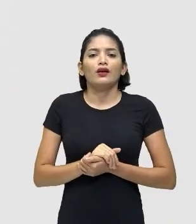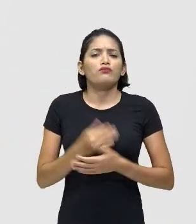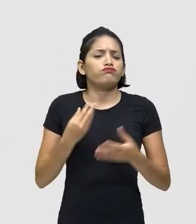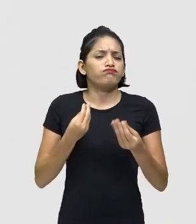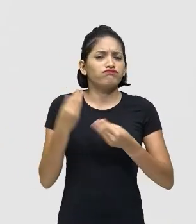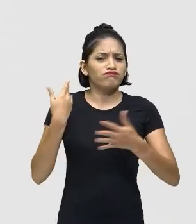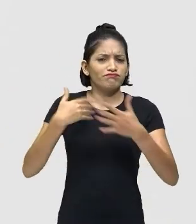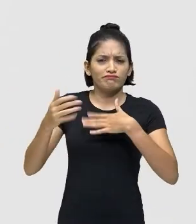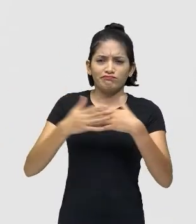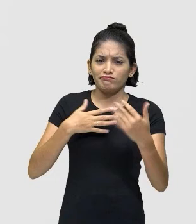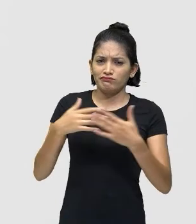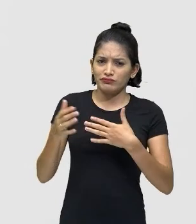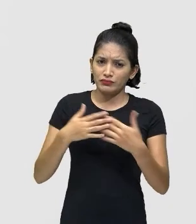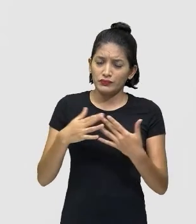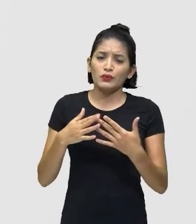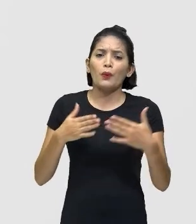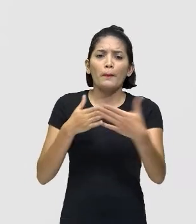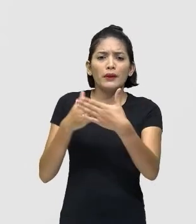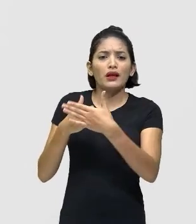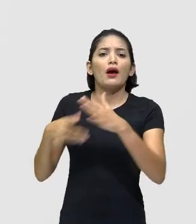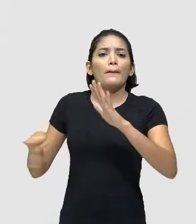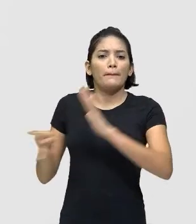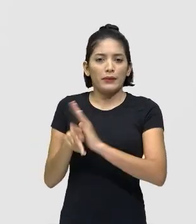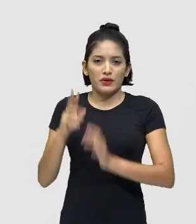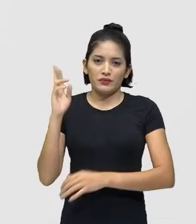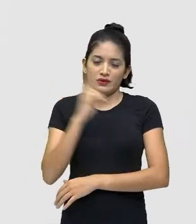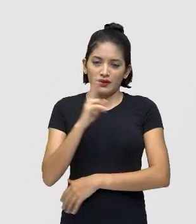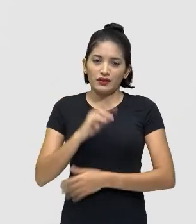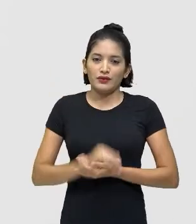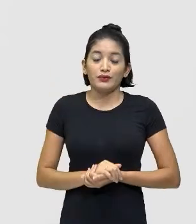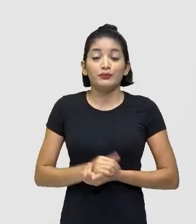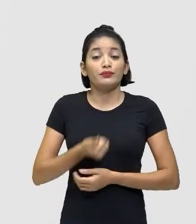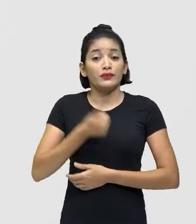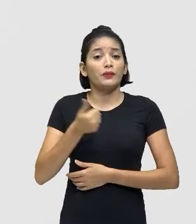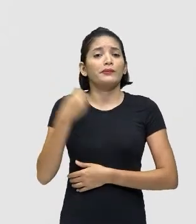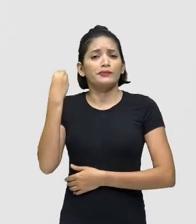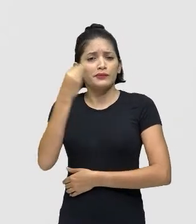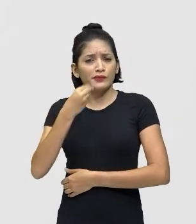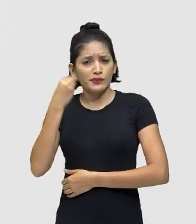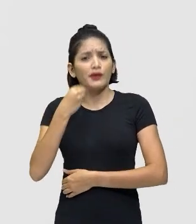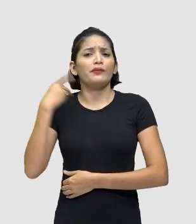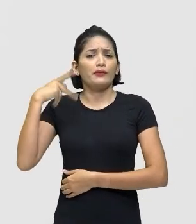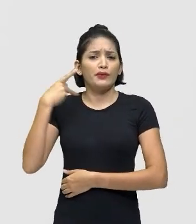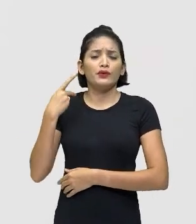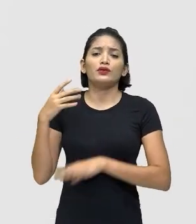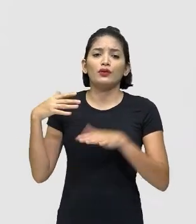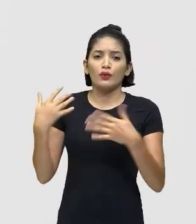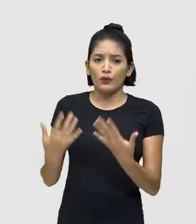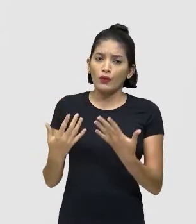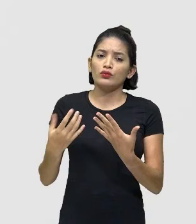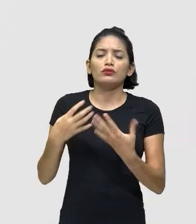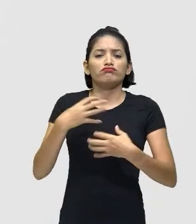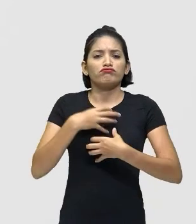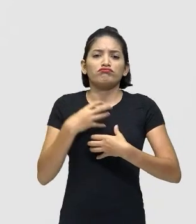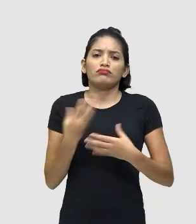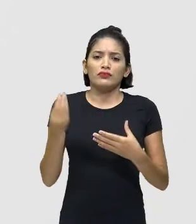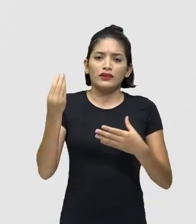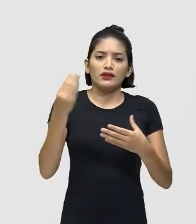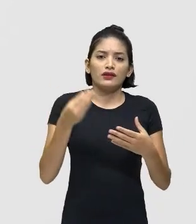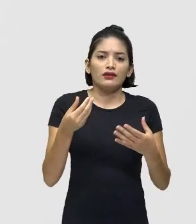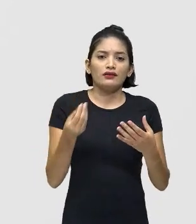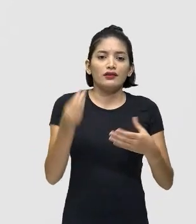o comunismo não se limitava à Rússia. Uma das primeiras experiências políticas quando me tornei membro do